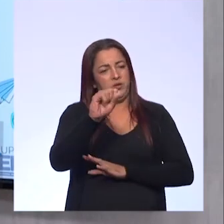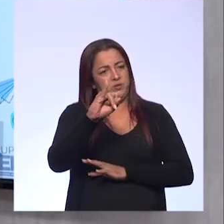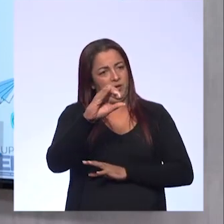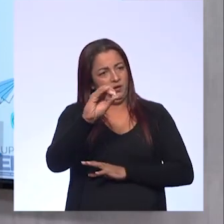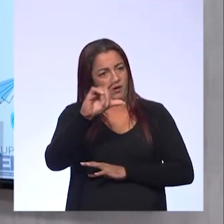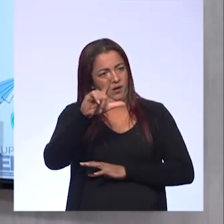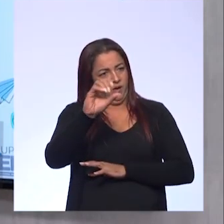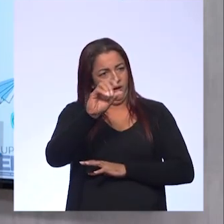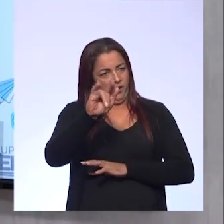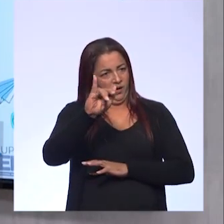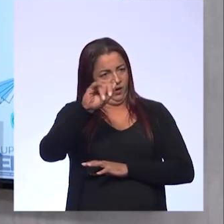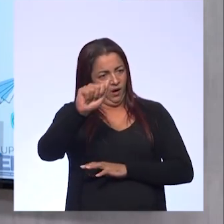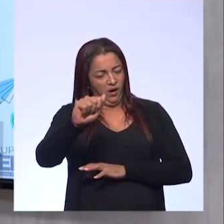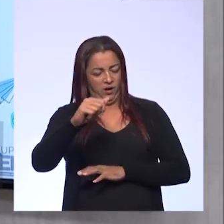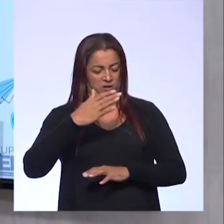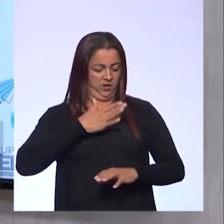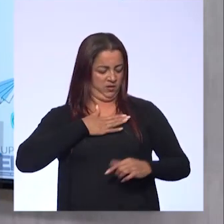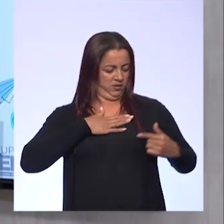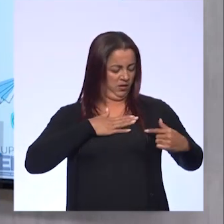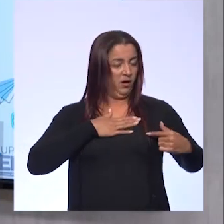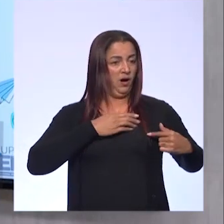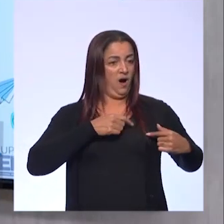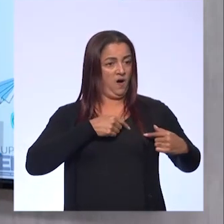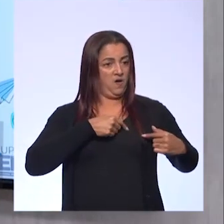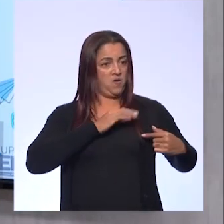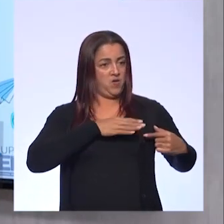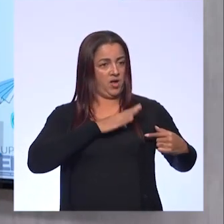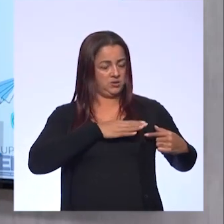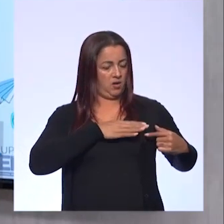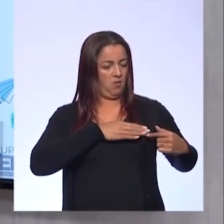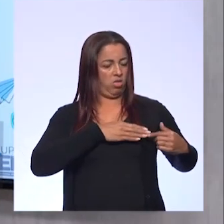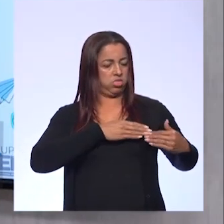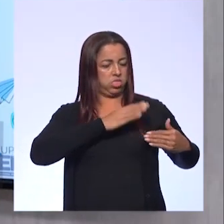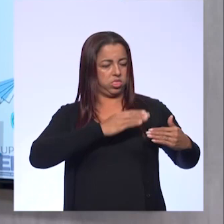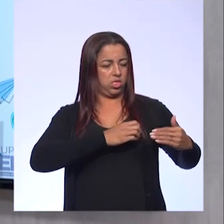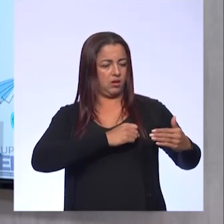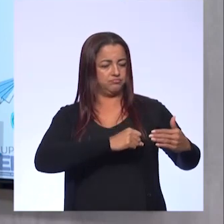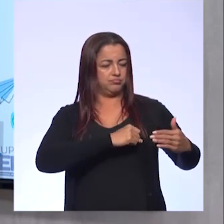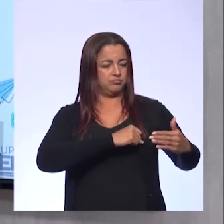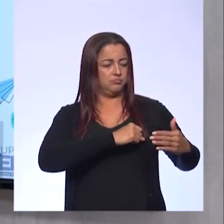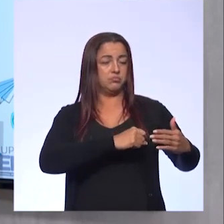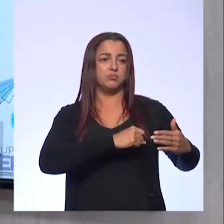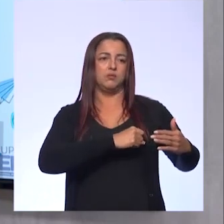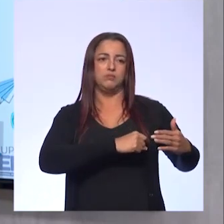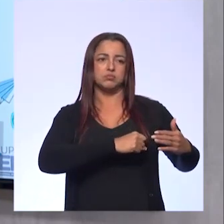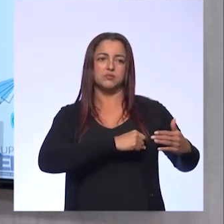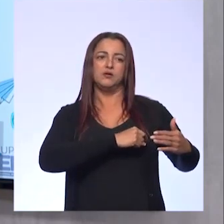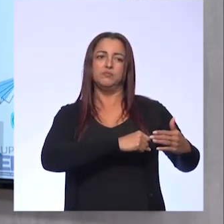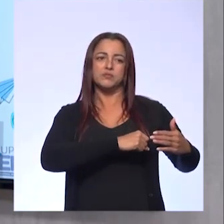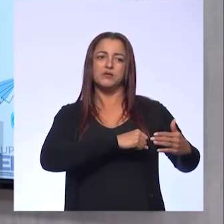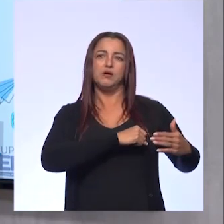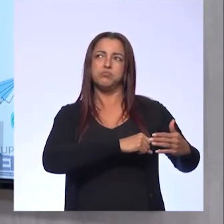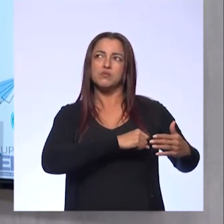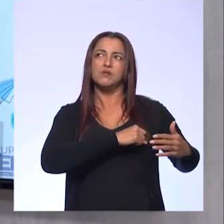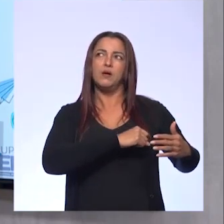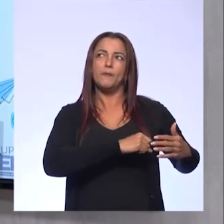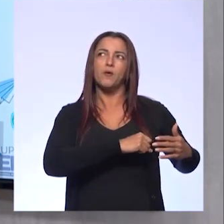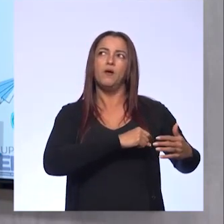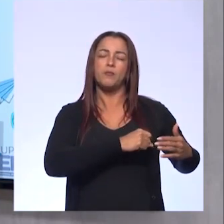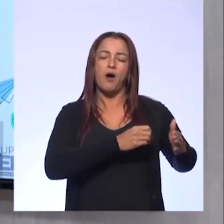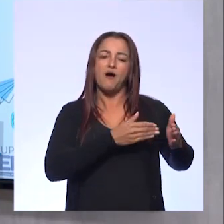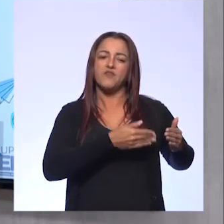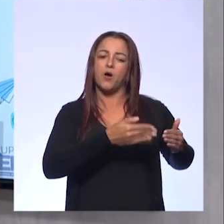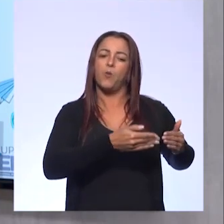meu coração ele está na frequência cardíaca não batimento de 60